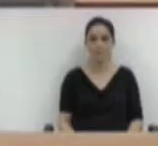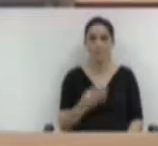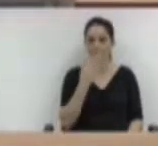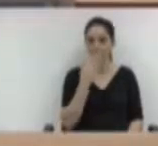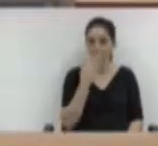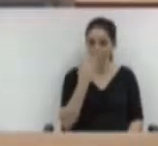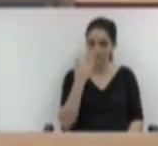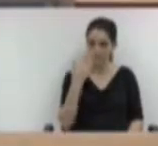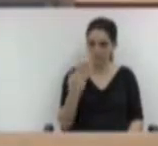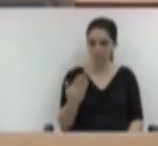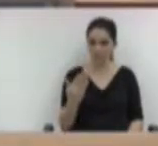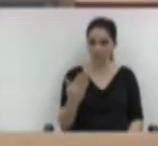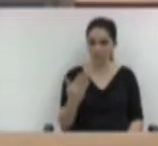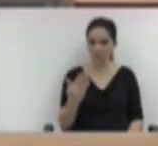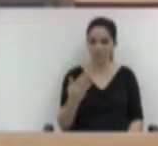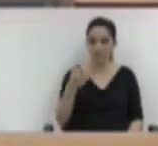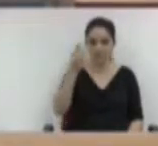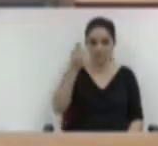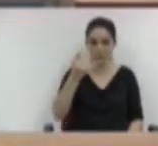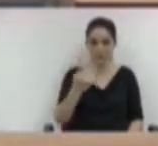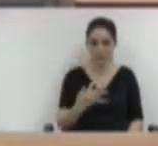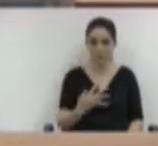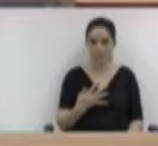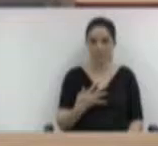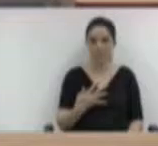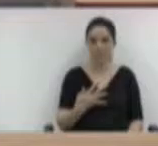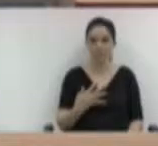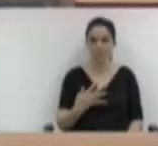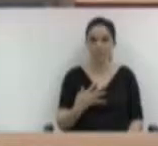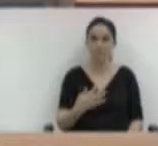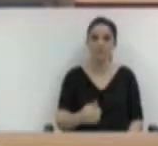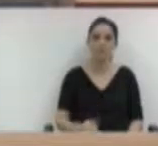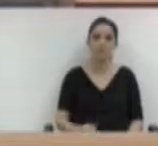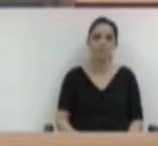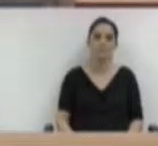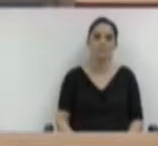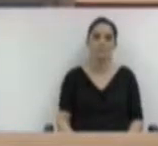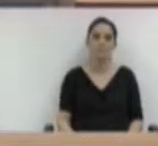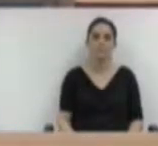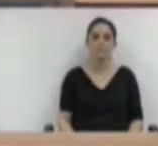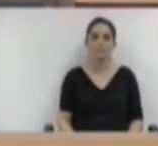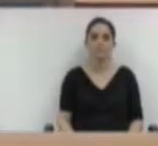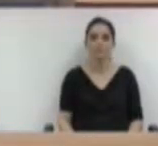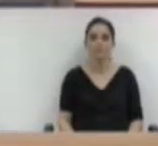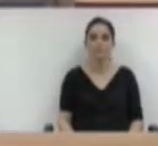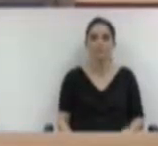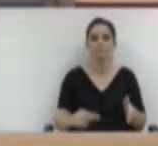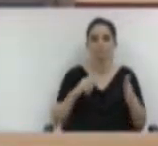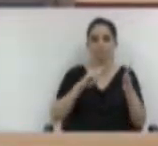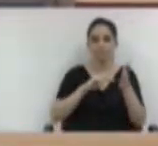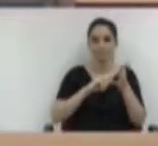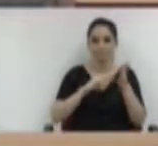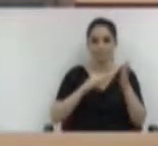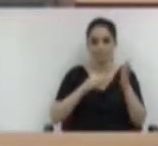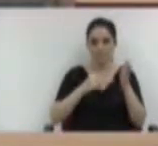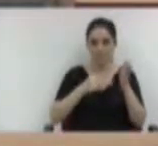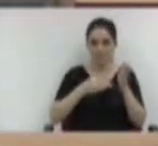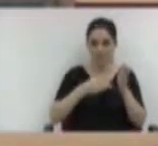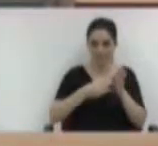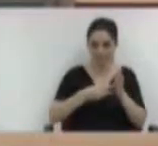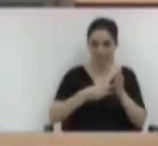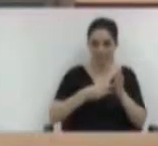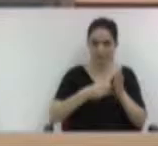da Prefeitura Municipal de Limeira e cria cargos em comissão e funções gratificadas